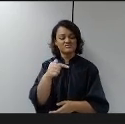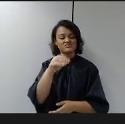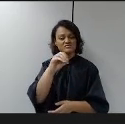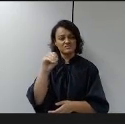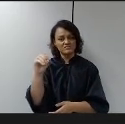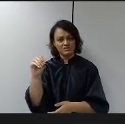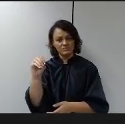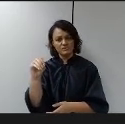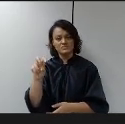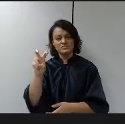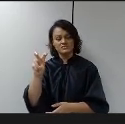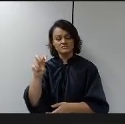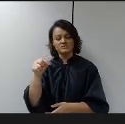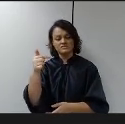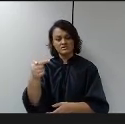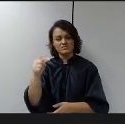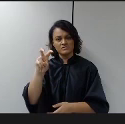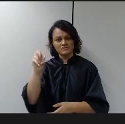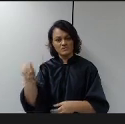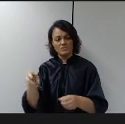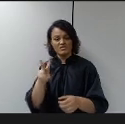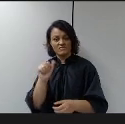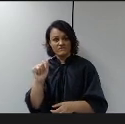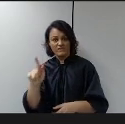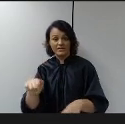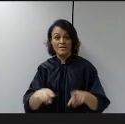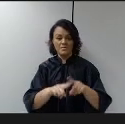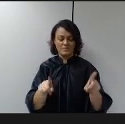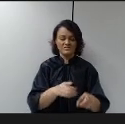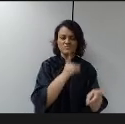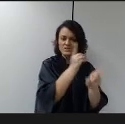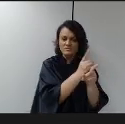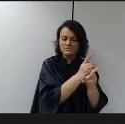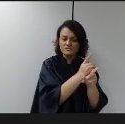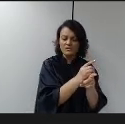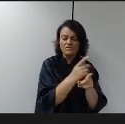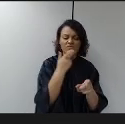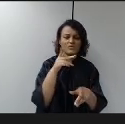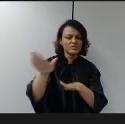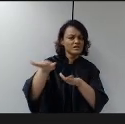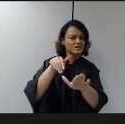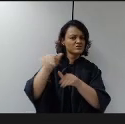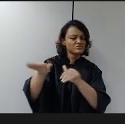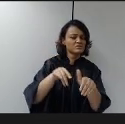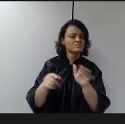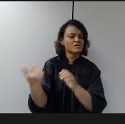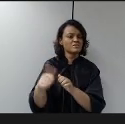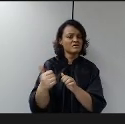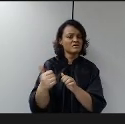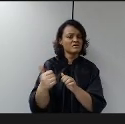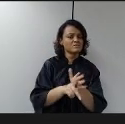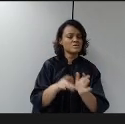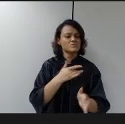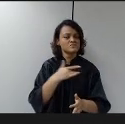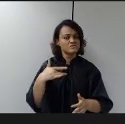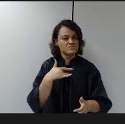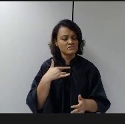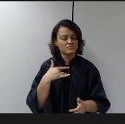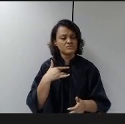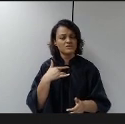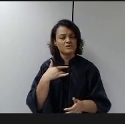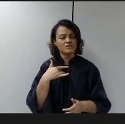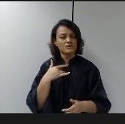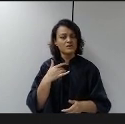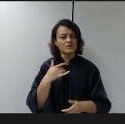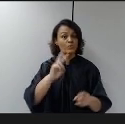de barreira dispunha que seriam convocados para avaliação de saúde e curso de formação o dobro desse